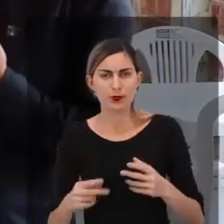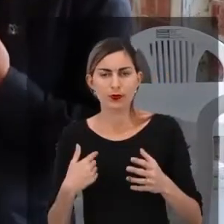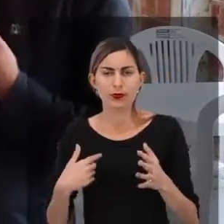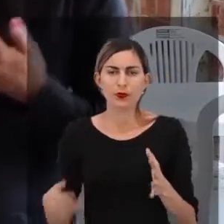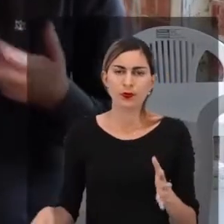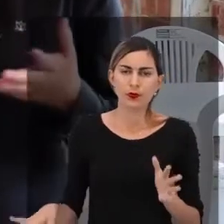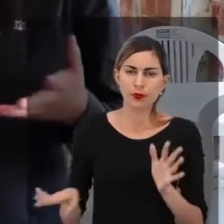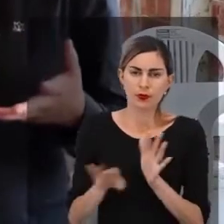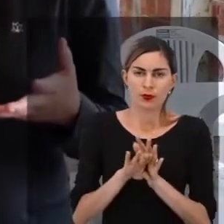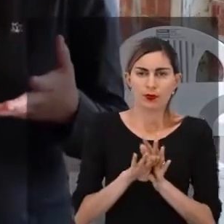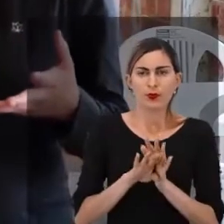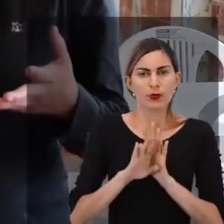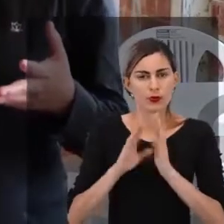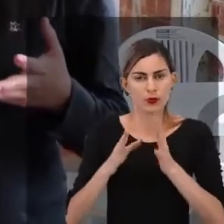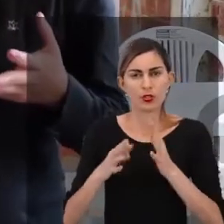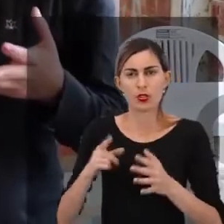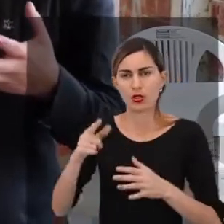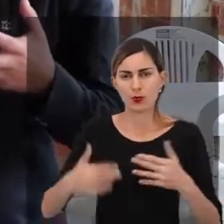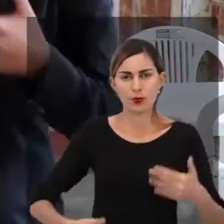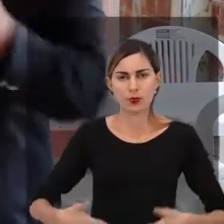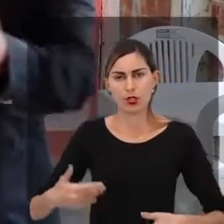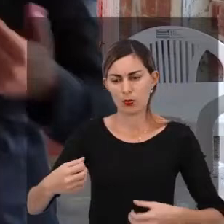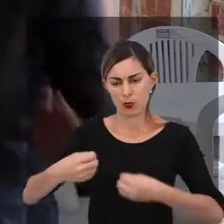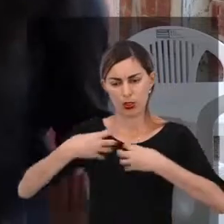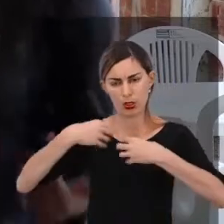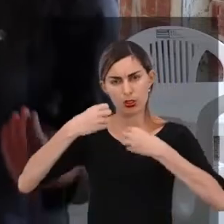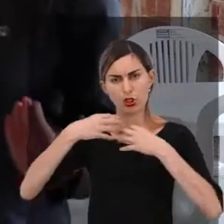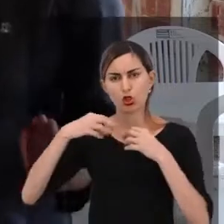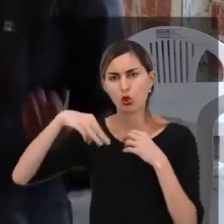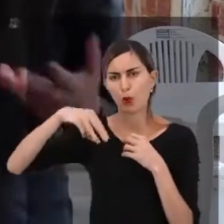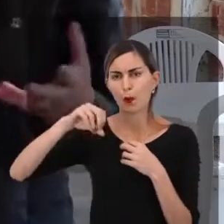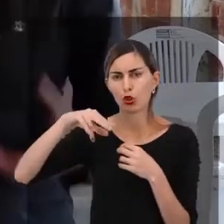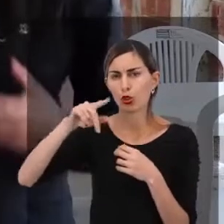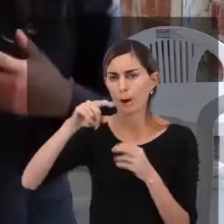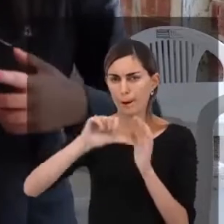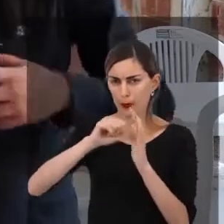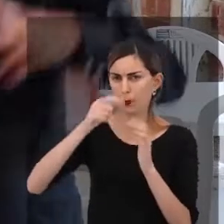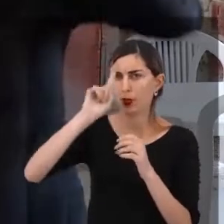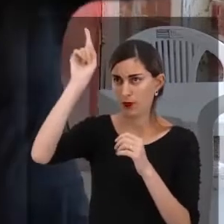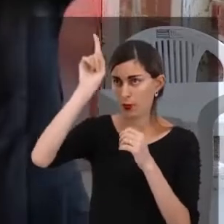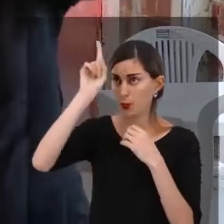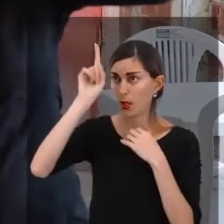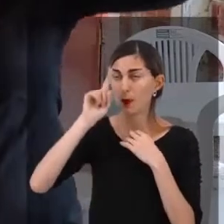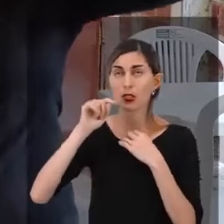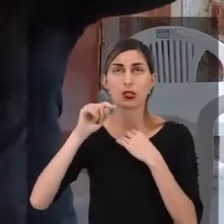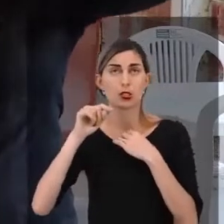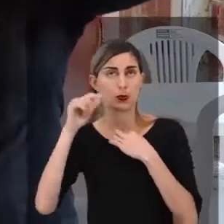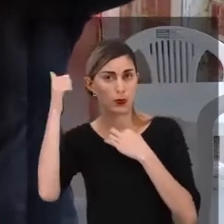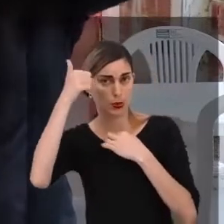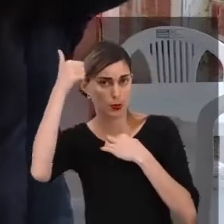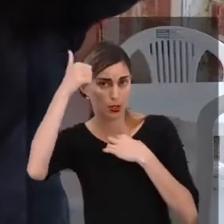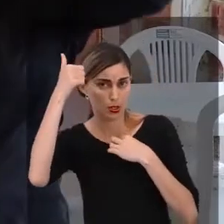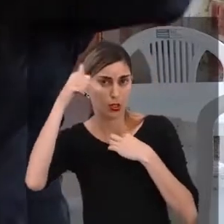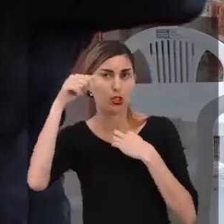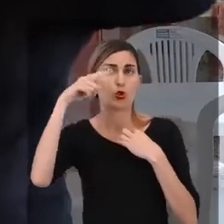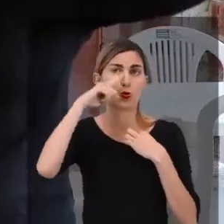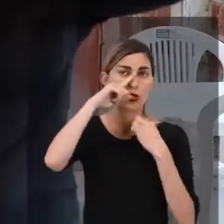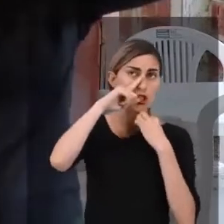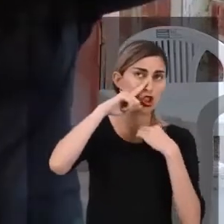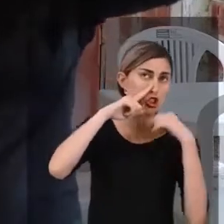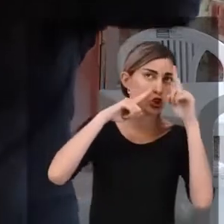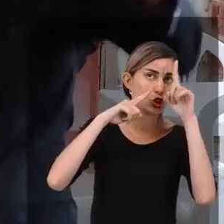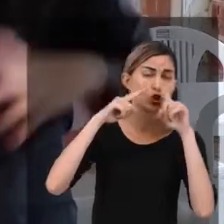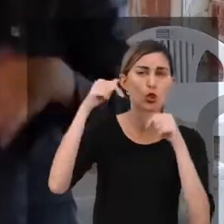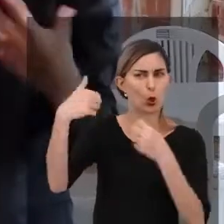vezes, né, eu cheguei na obra e o funcionário me ensinou. Monique, ó, primeiro vamos lá para cima, primeira parte de greve